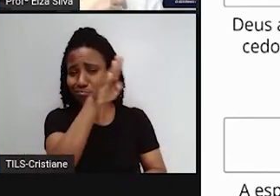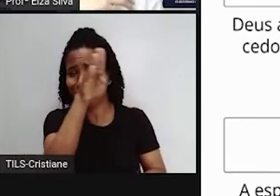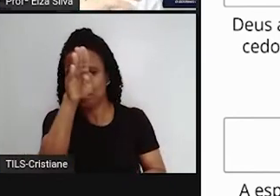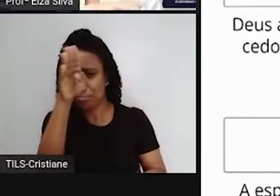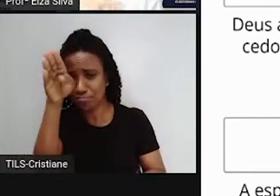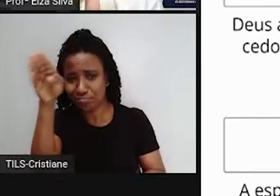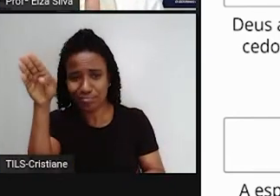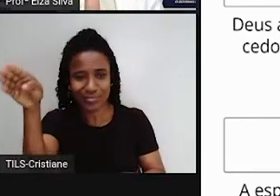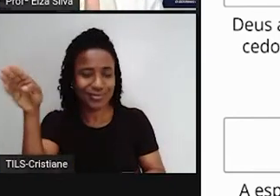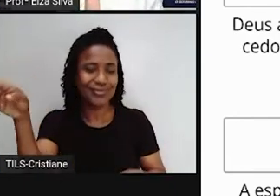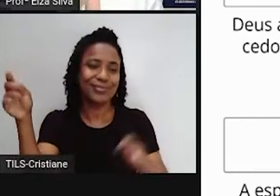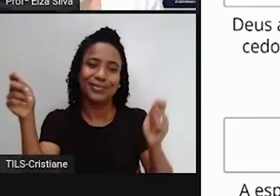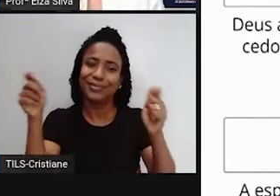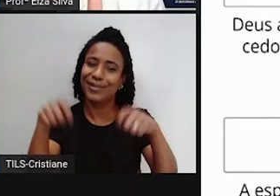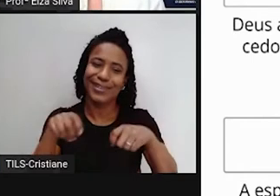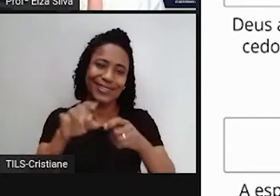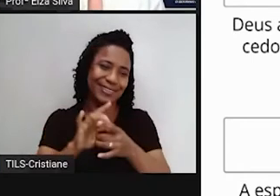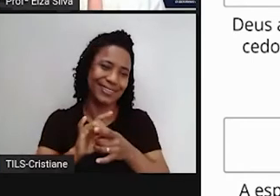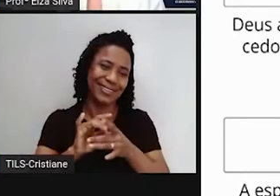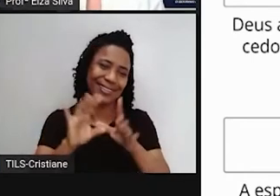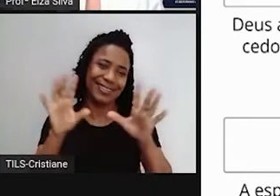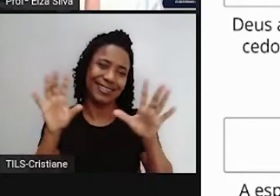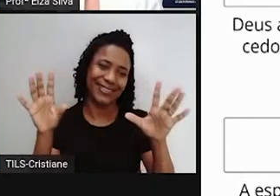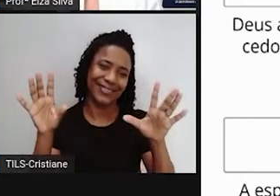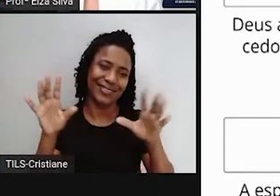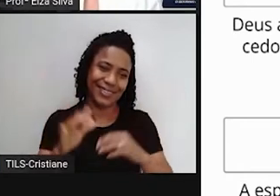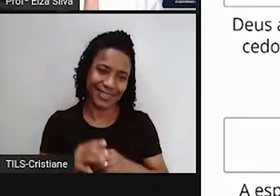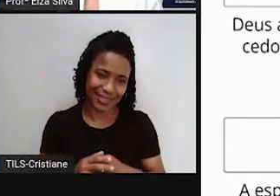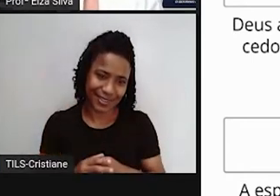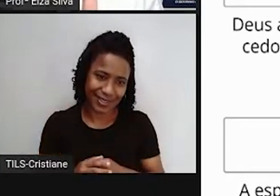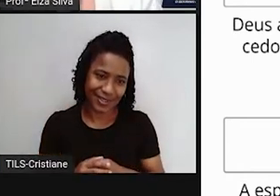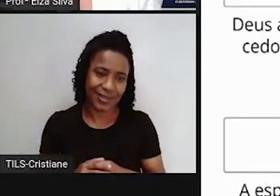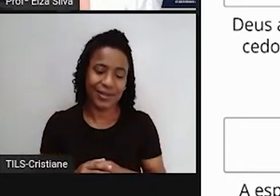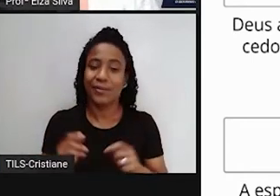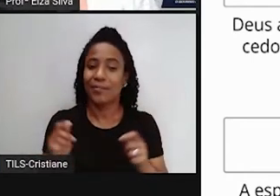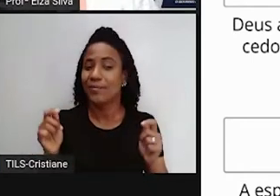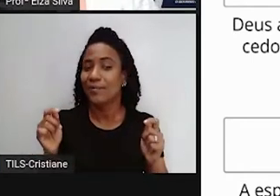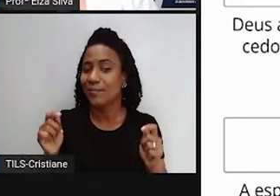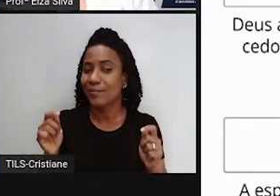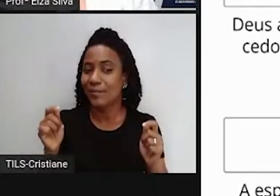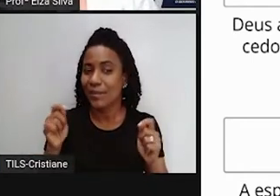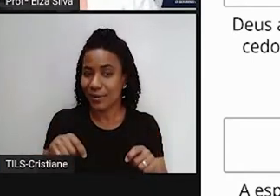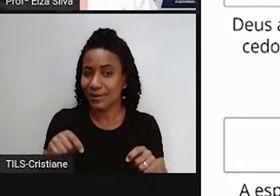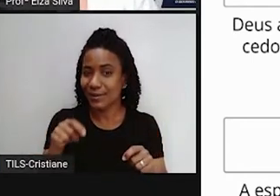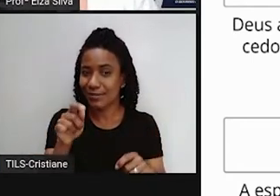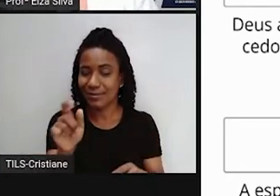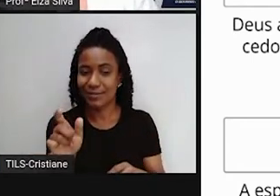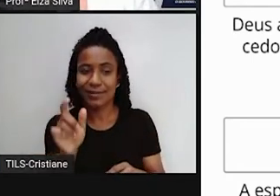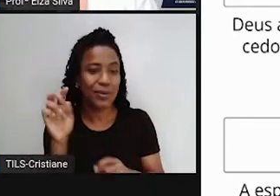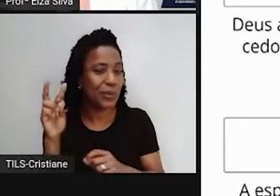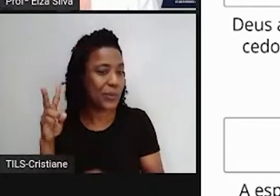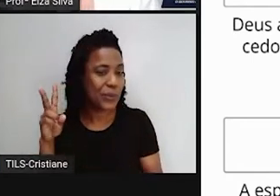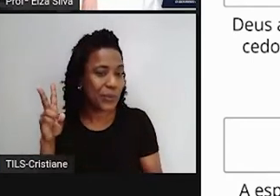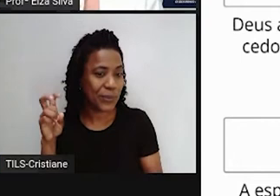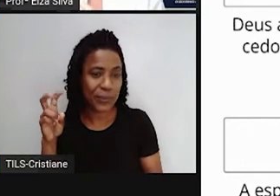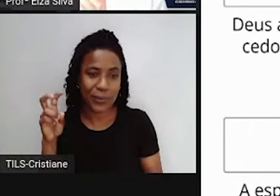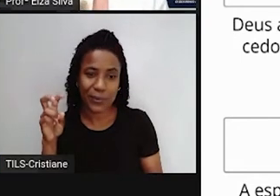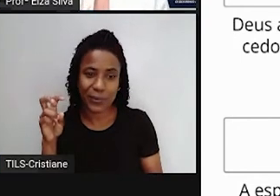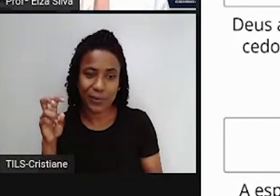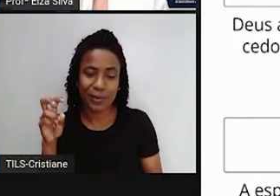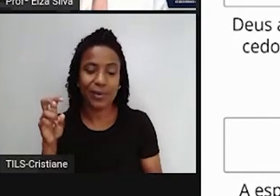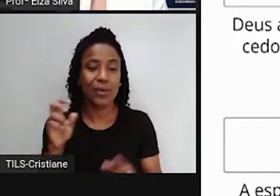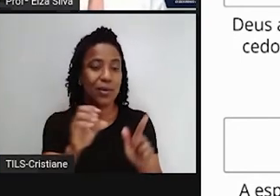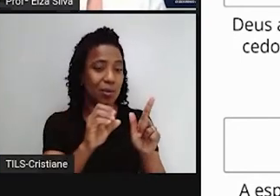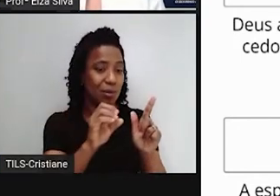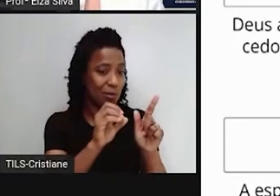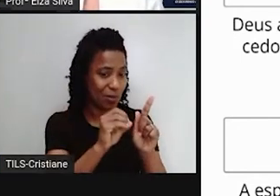depois vocês peguem estes provérbios e coloquem lá no Google Tradutor. E vejam como a